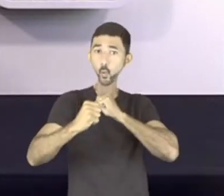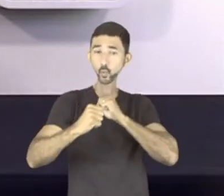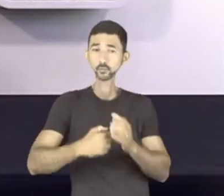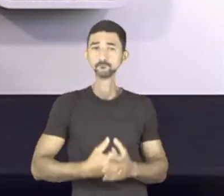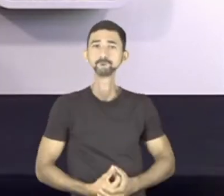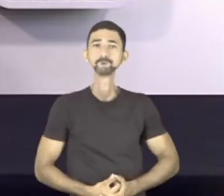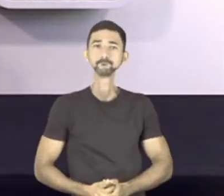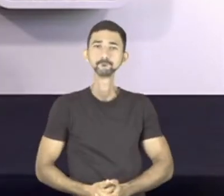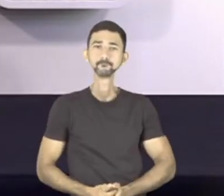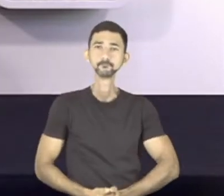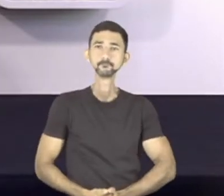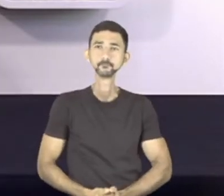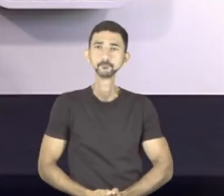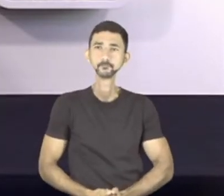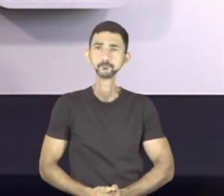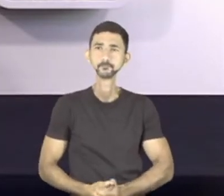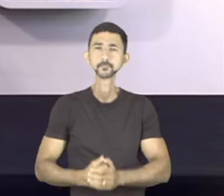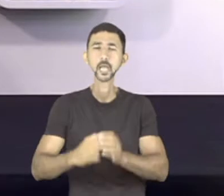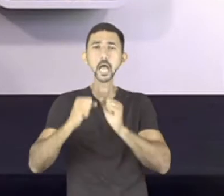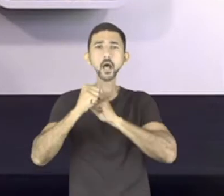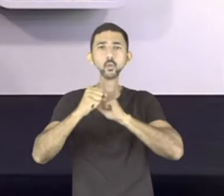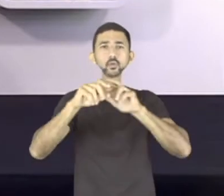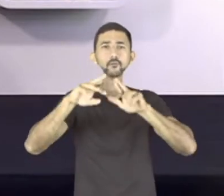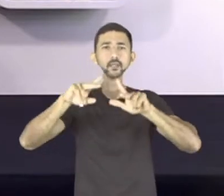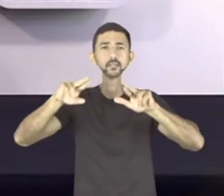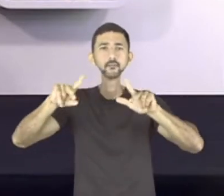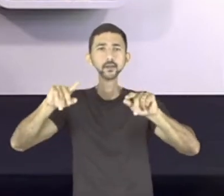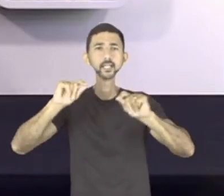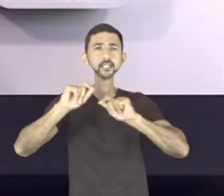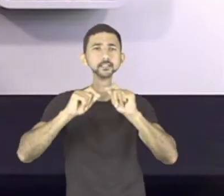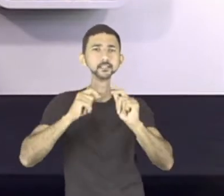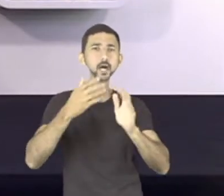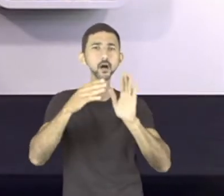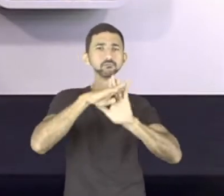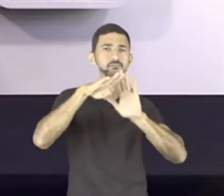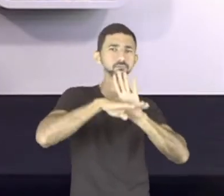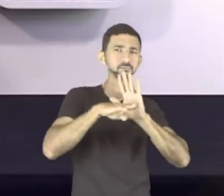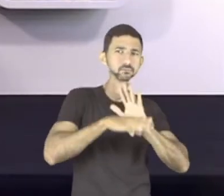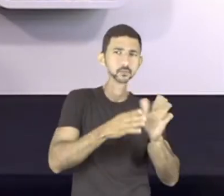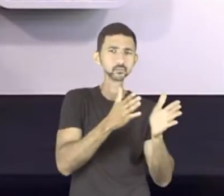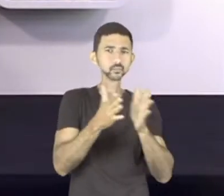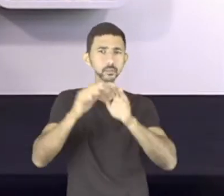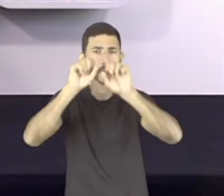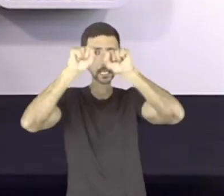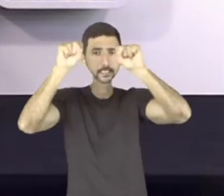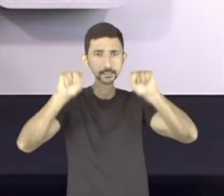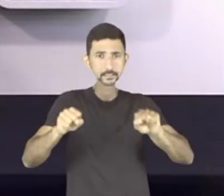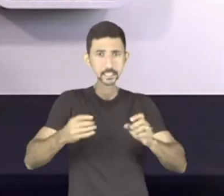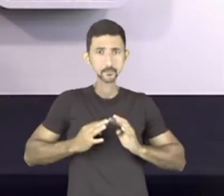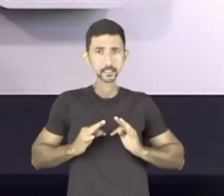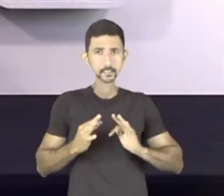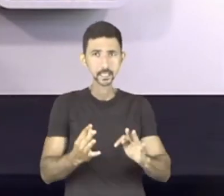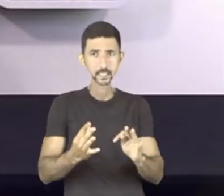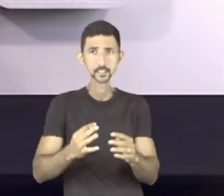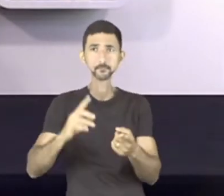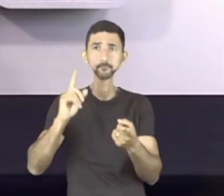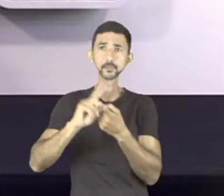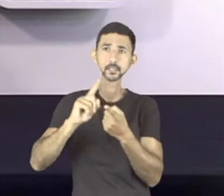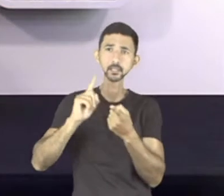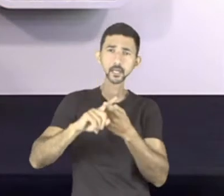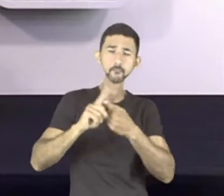golpes. Essas lutas elas vão se diferenciar conforme o seu sistema de técnicas e a